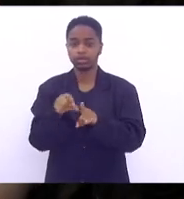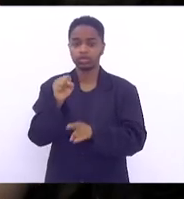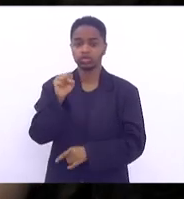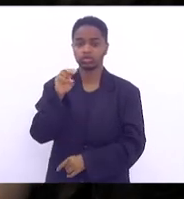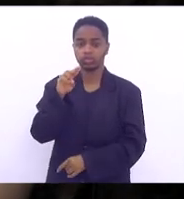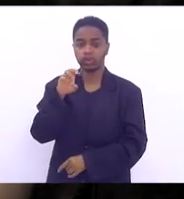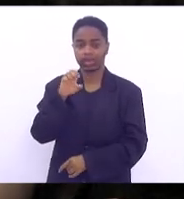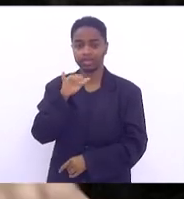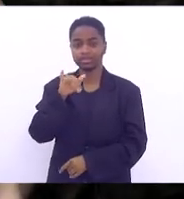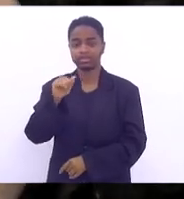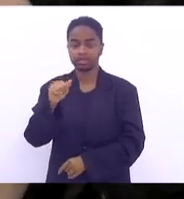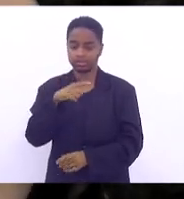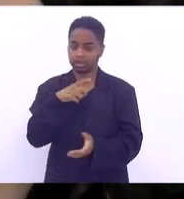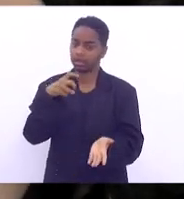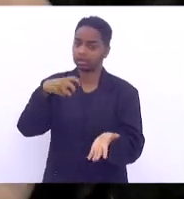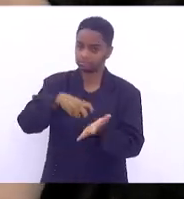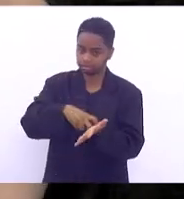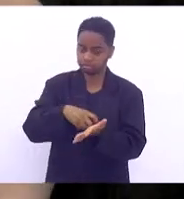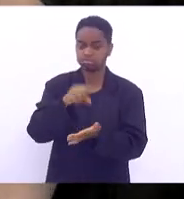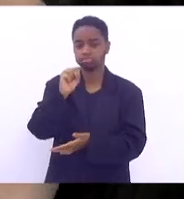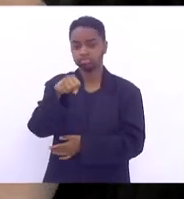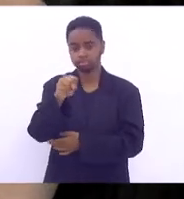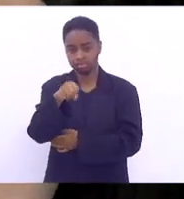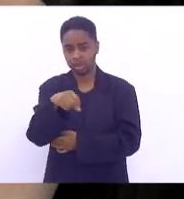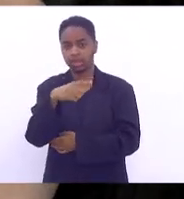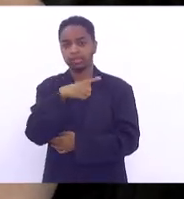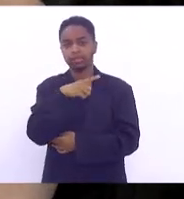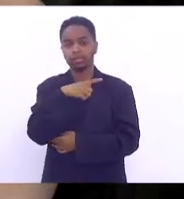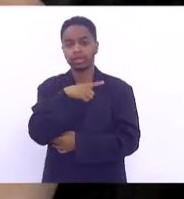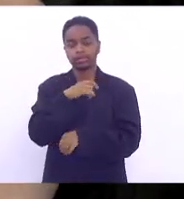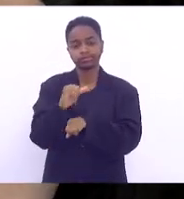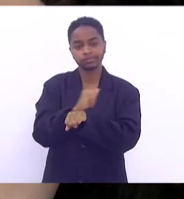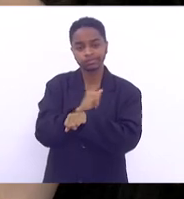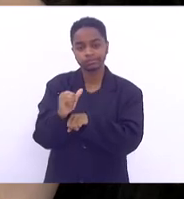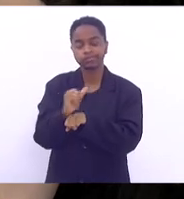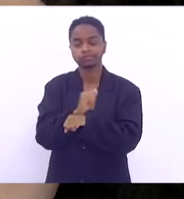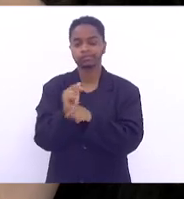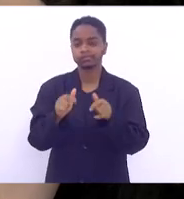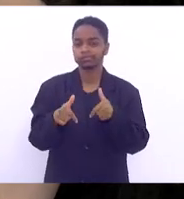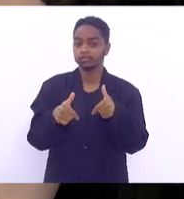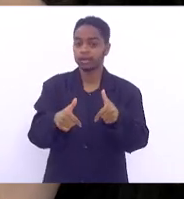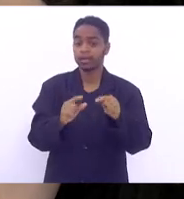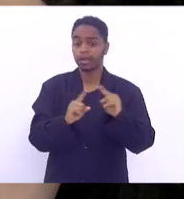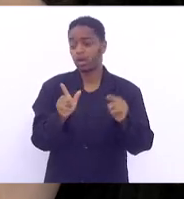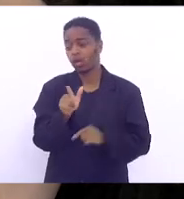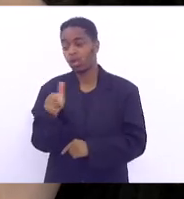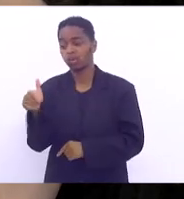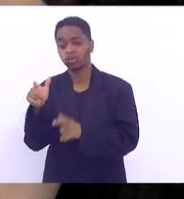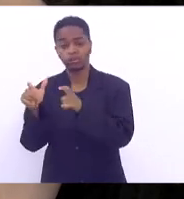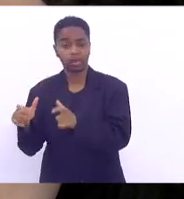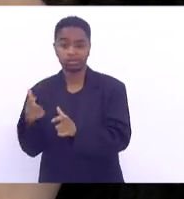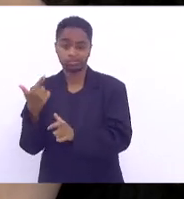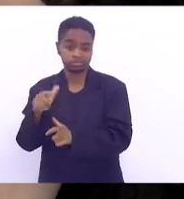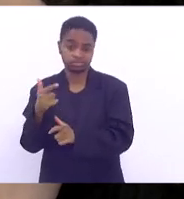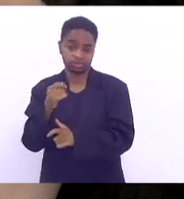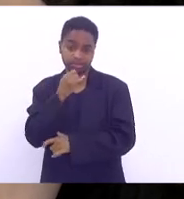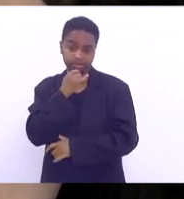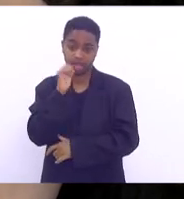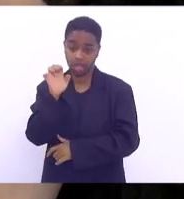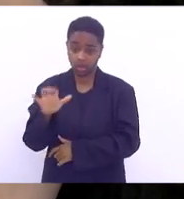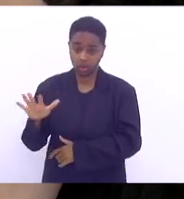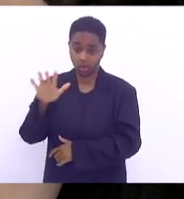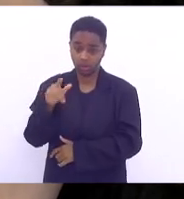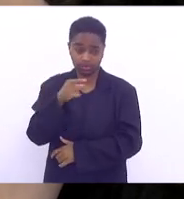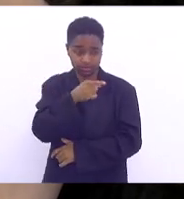tem punição, você tem equipamentos e aparato. Em outra parte da Europa, não tem. A própria Europa, que Vossa